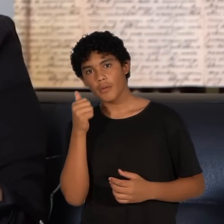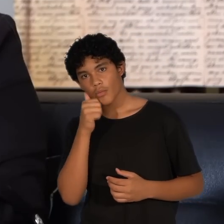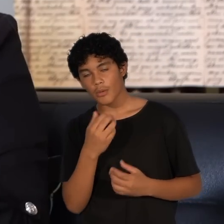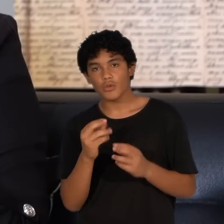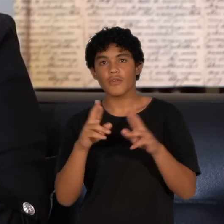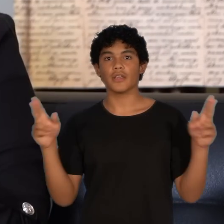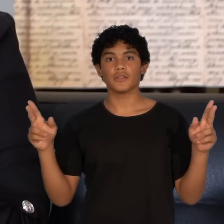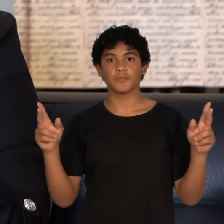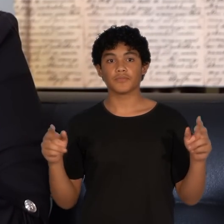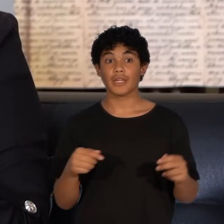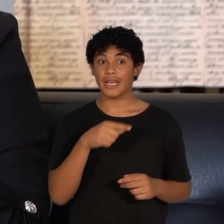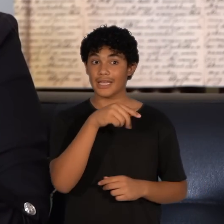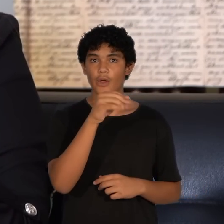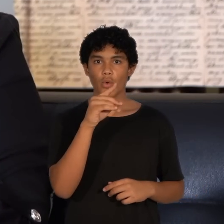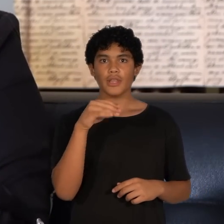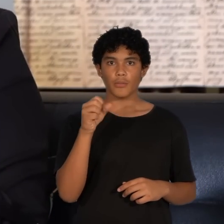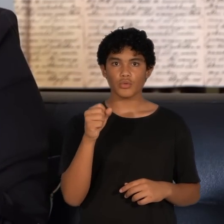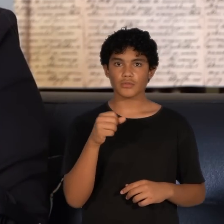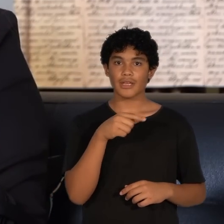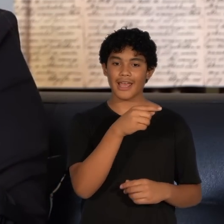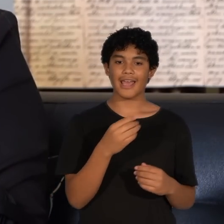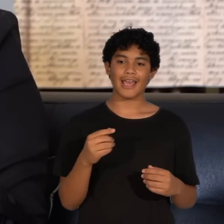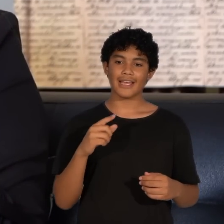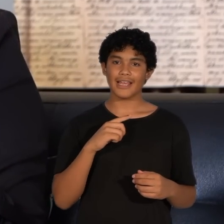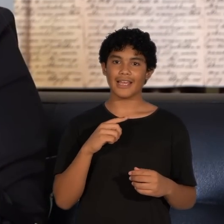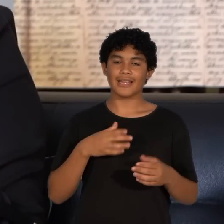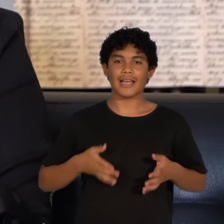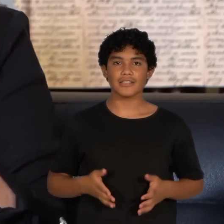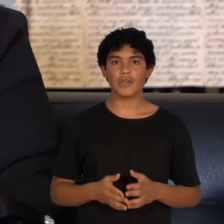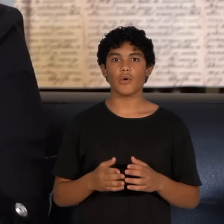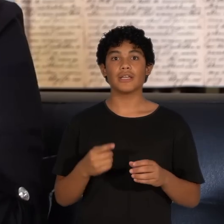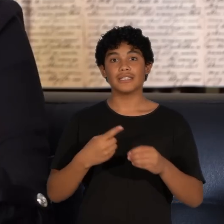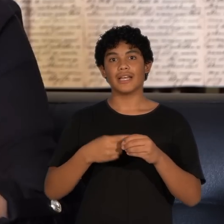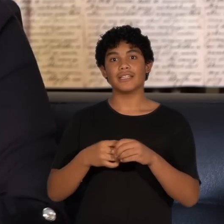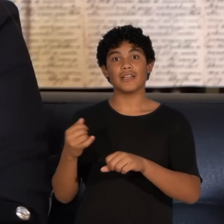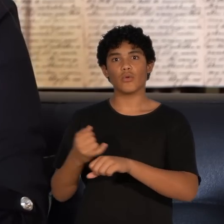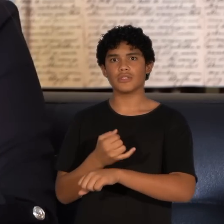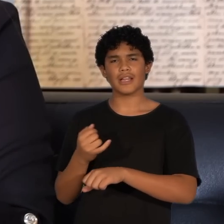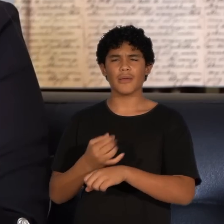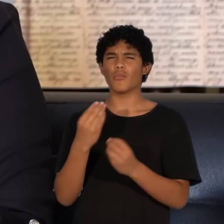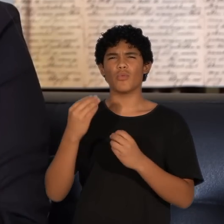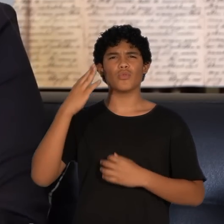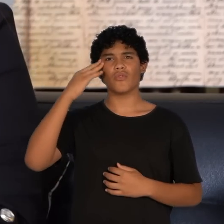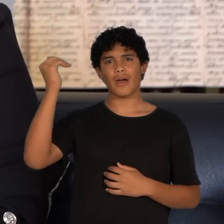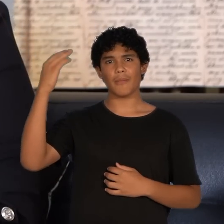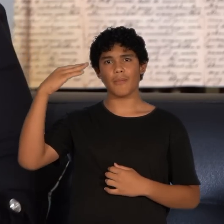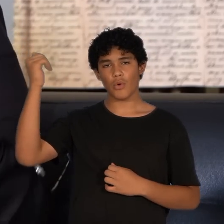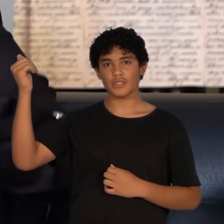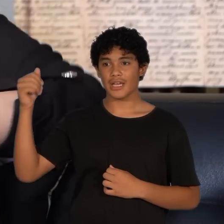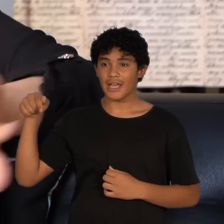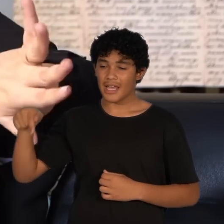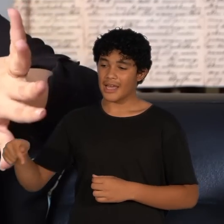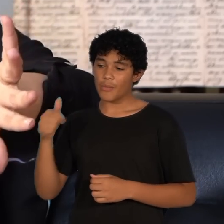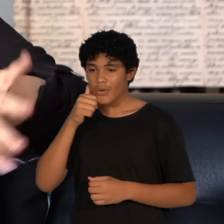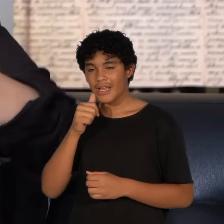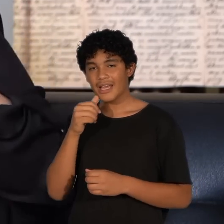diferente. Ele vinha da grande cidade de Jerusalém, famosa e etc. e tal. E ela vinha